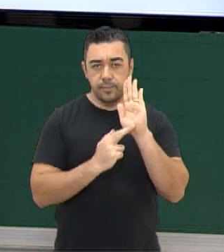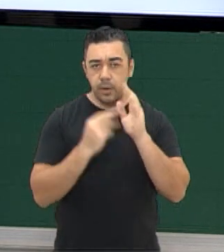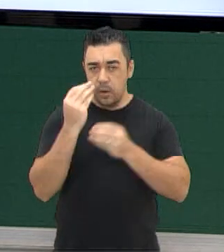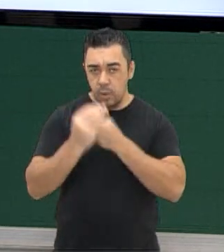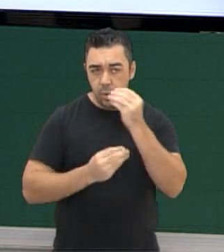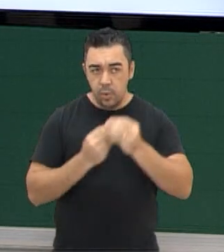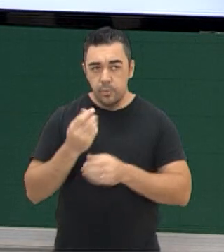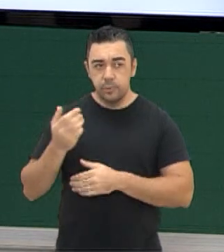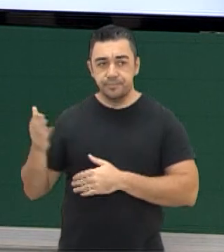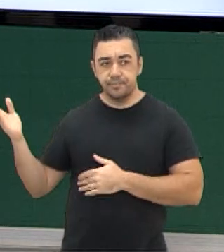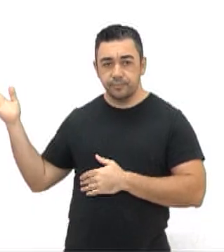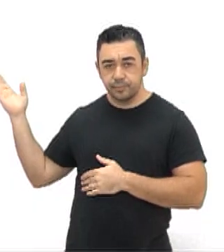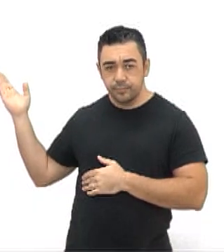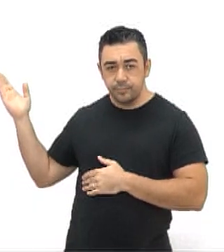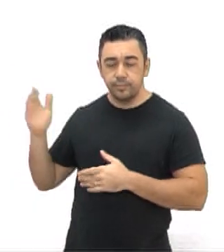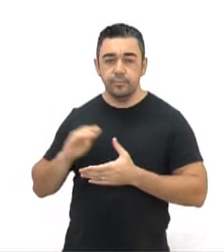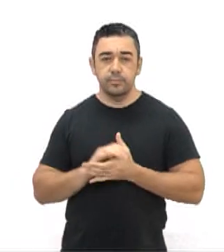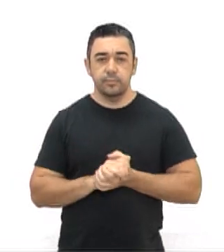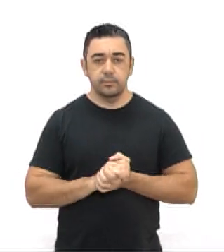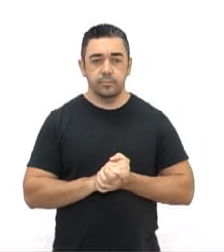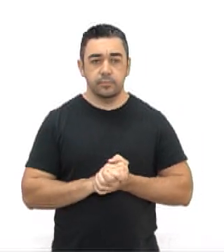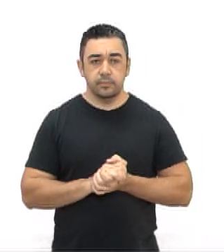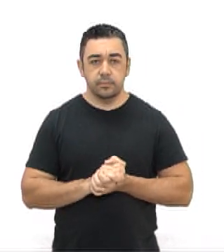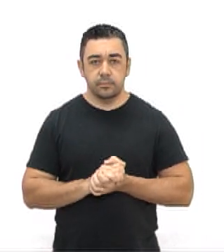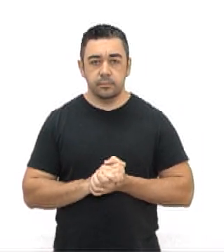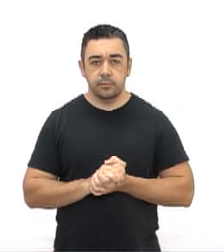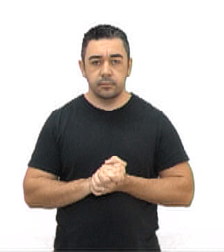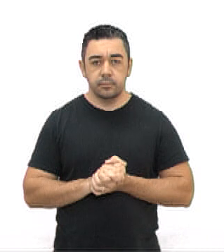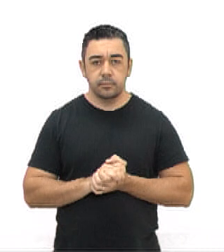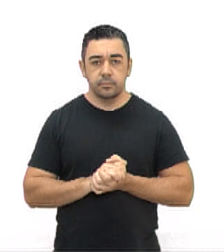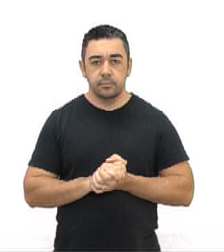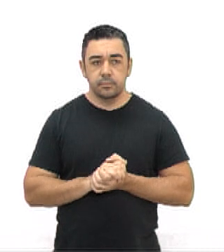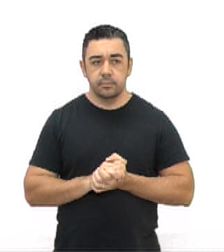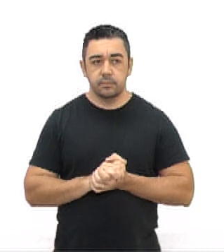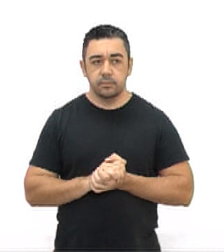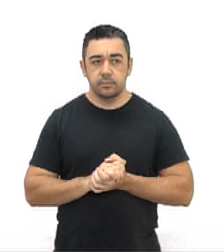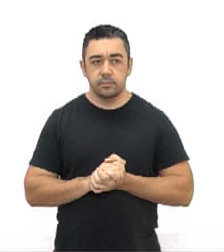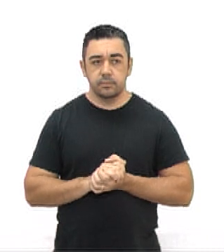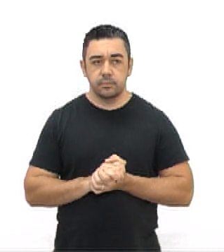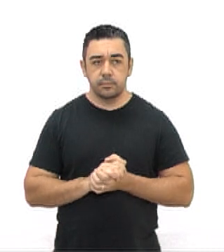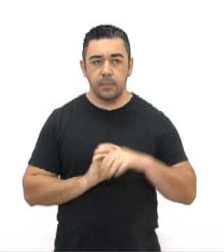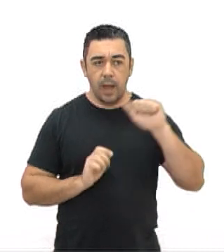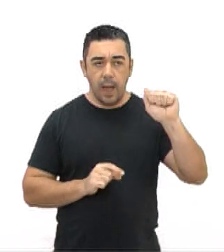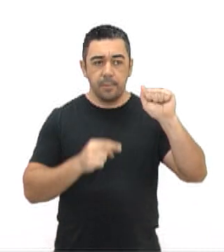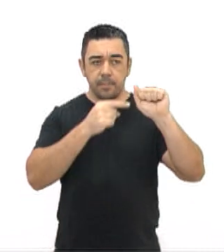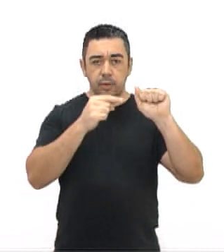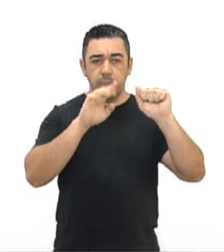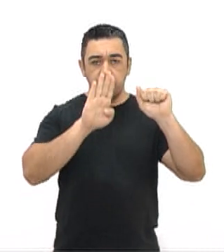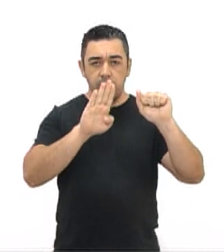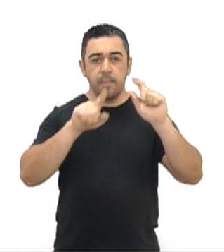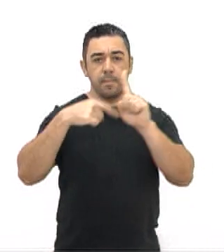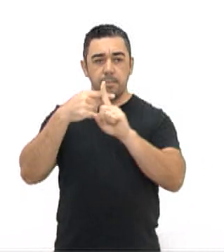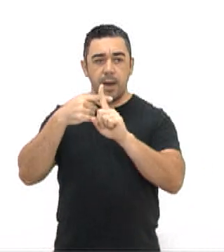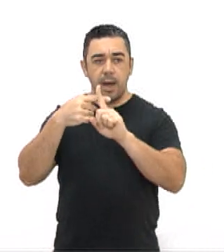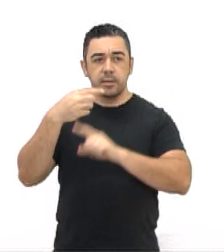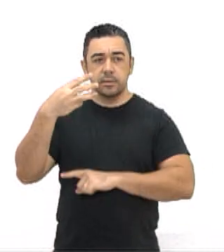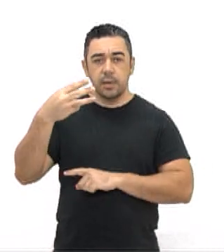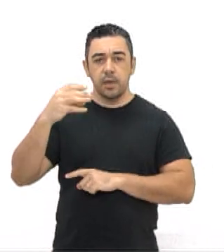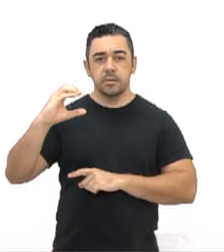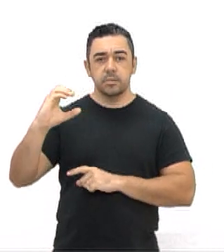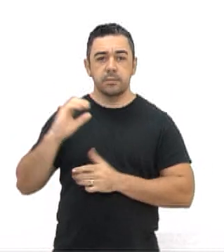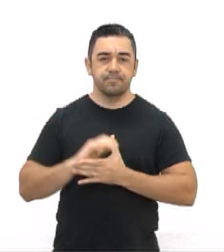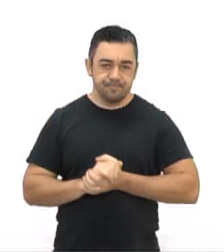é que vai ficar esse? P1 mais P2 menos P3, A menos B